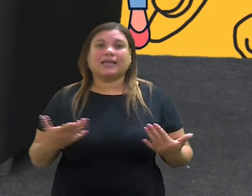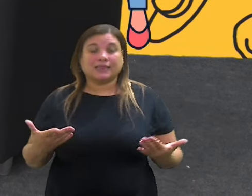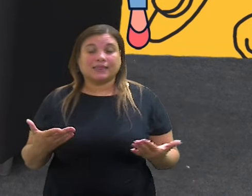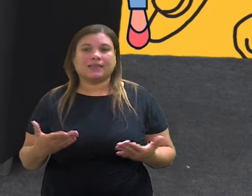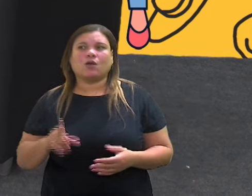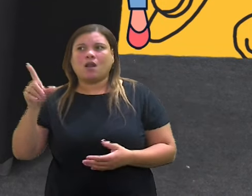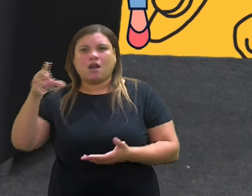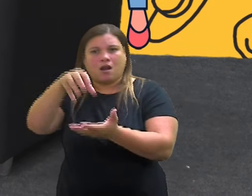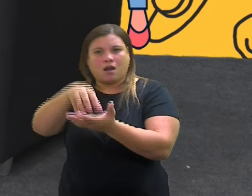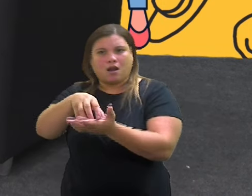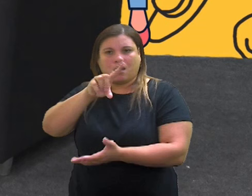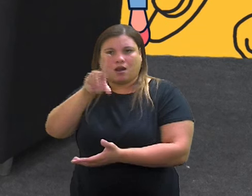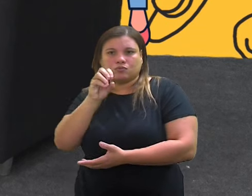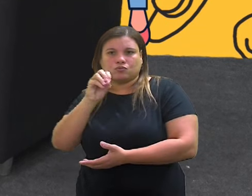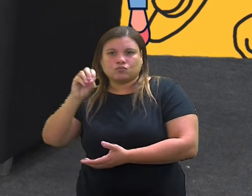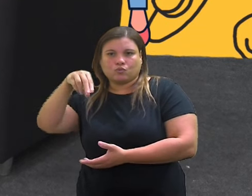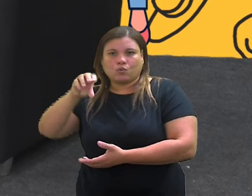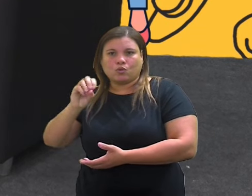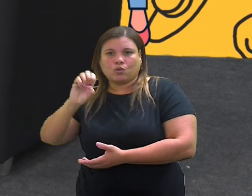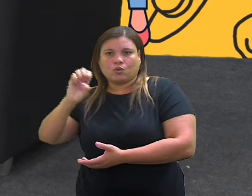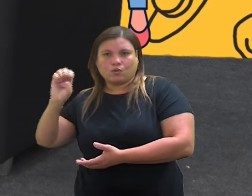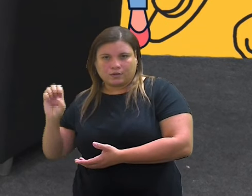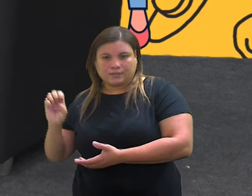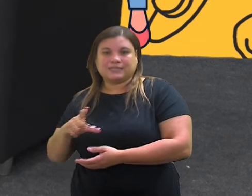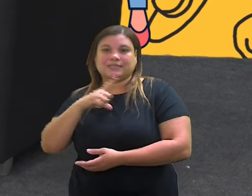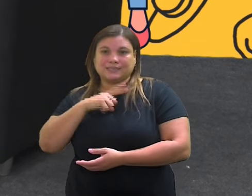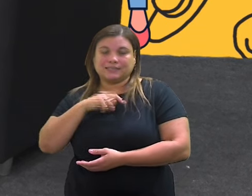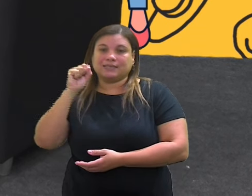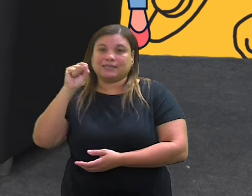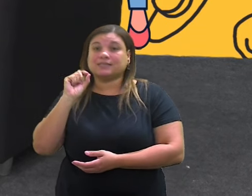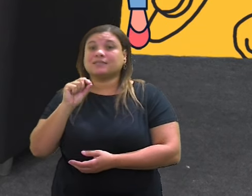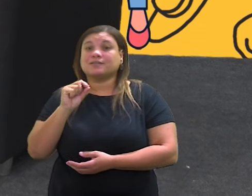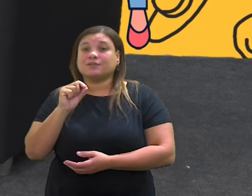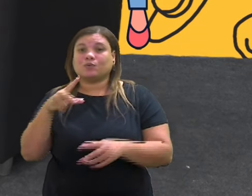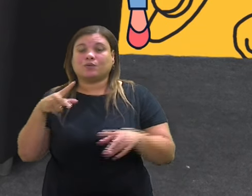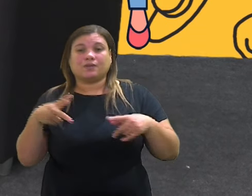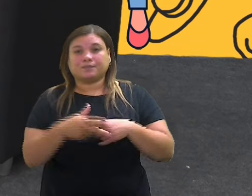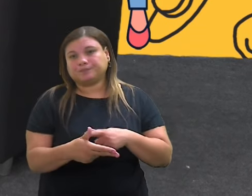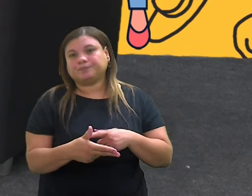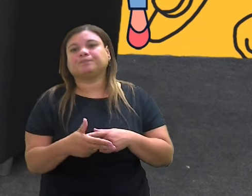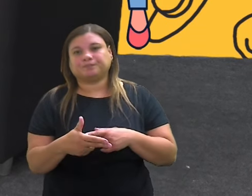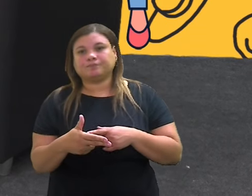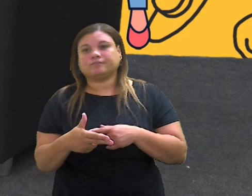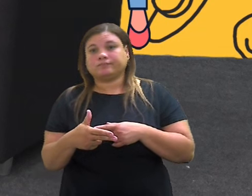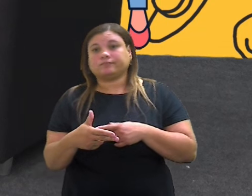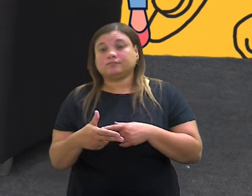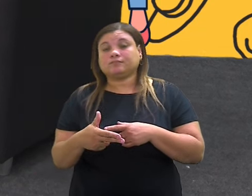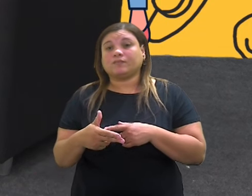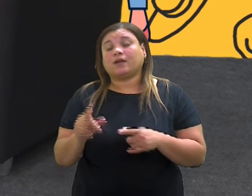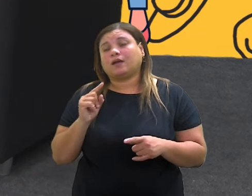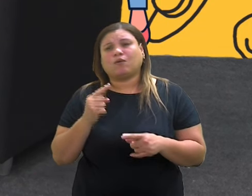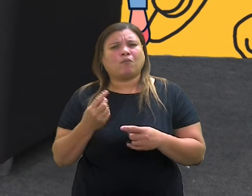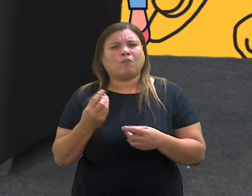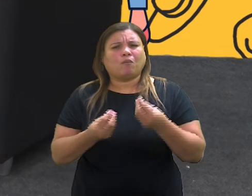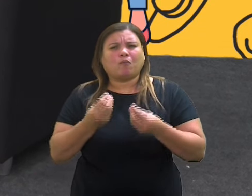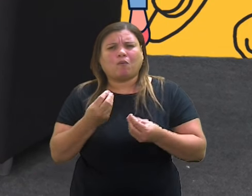dos Zoonoses de Valadares, ele realiza as castrações. Acredito que poucas pessoas hoje saibam, né, que lá